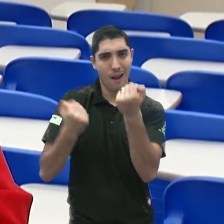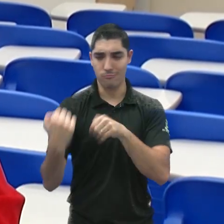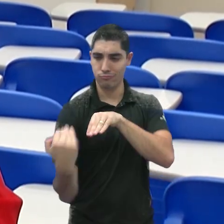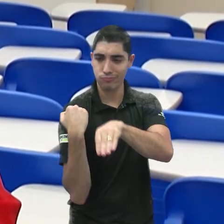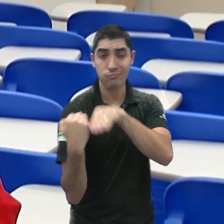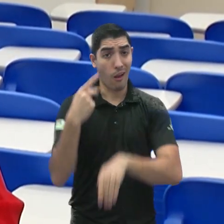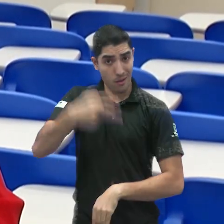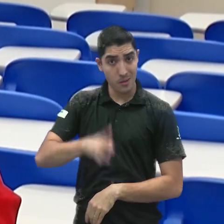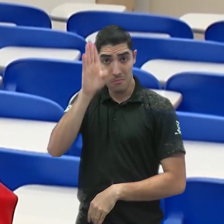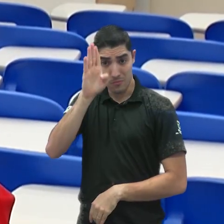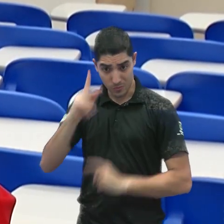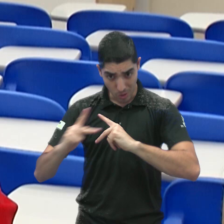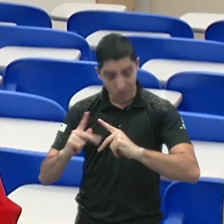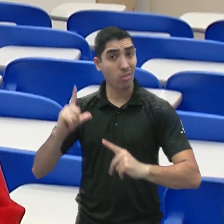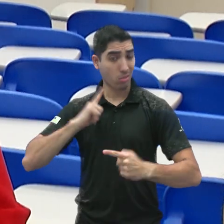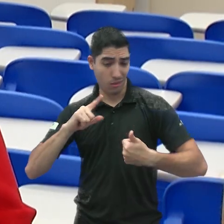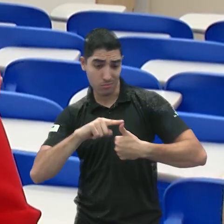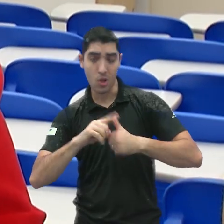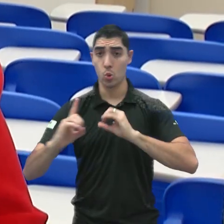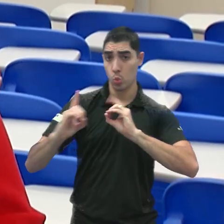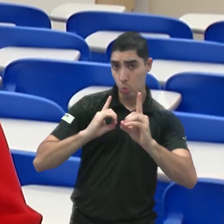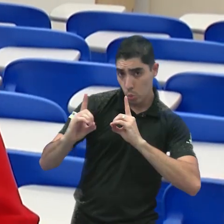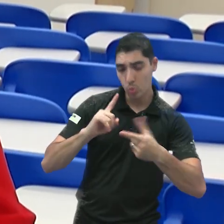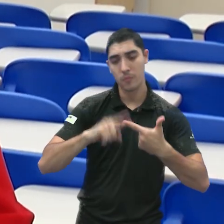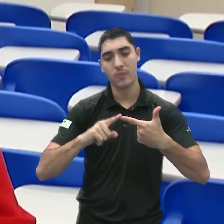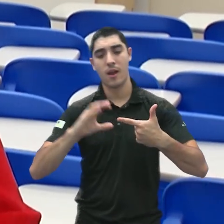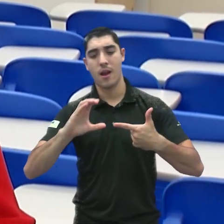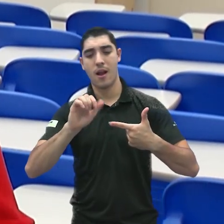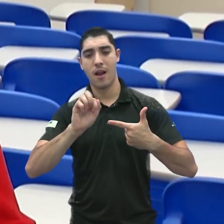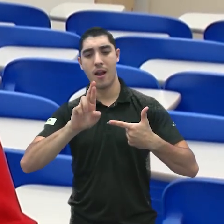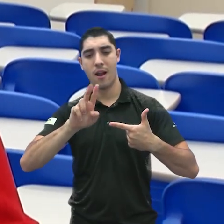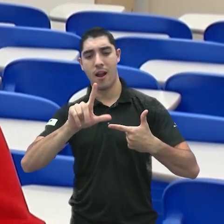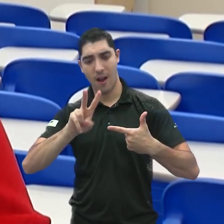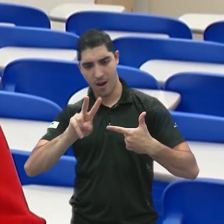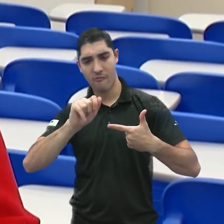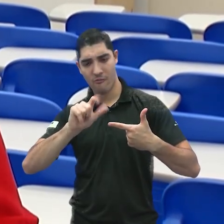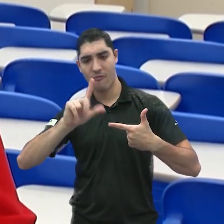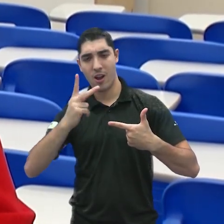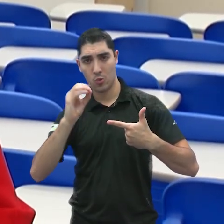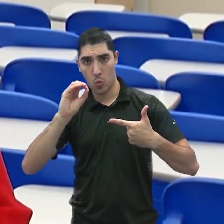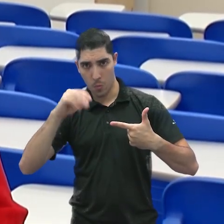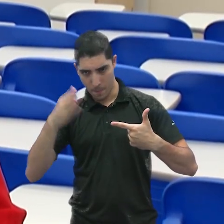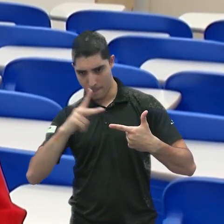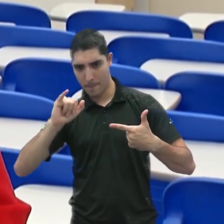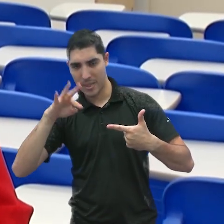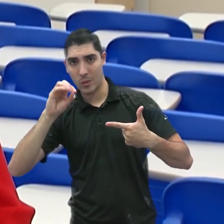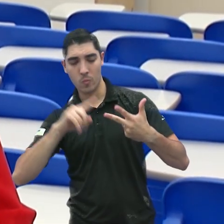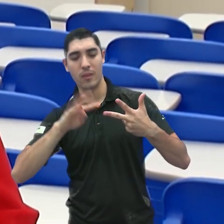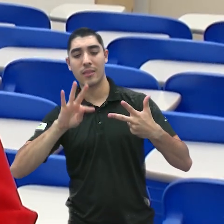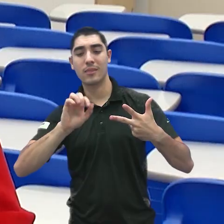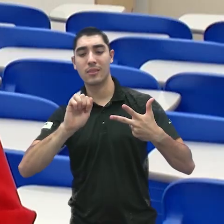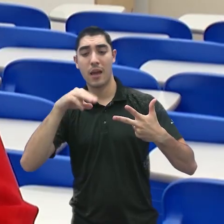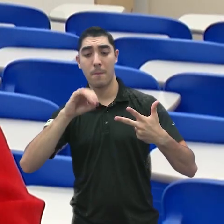cortada por várias, como a Via Dutra, Carvalho Pinto, Tamoios. A malha rodoviária nacional, ela é enorme e